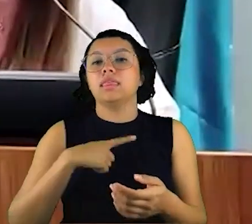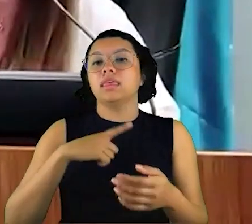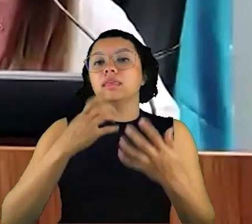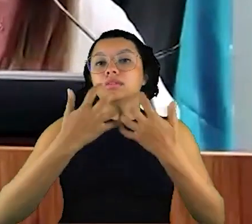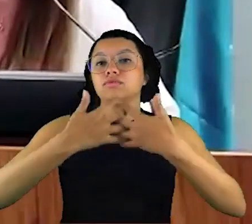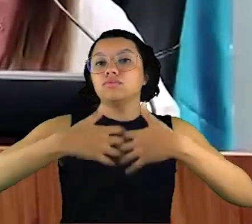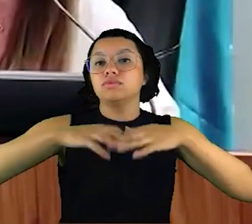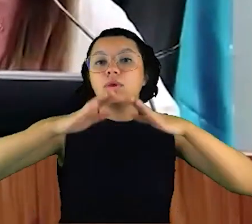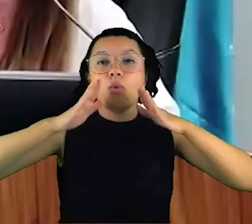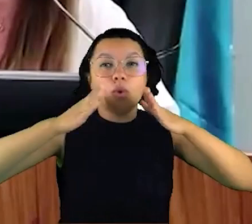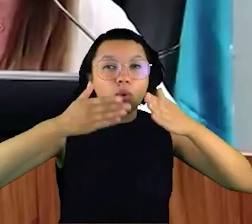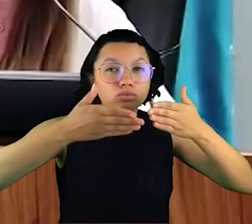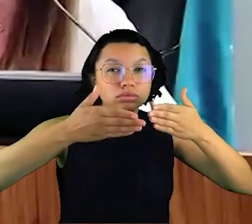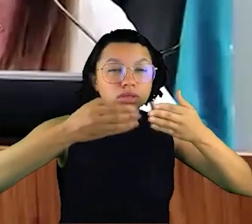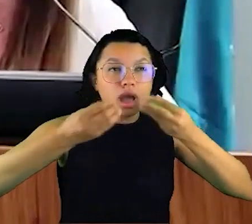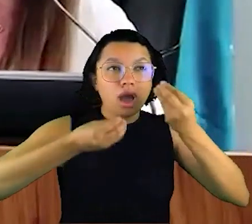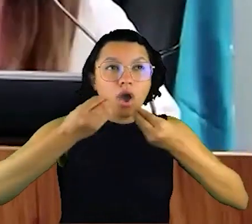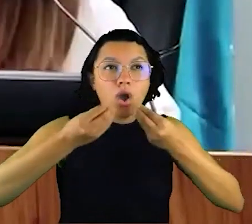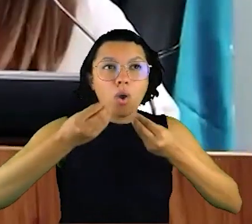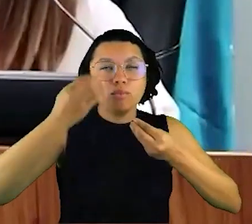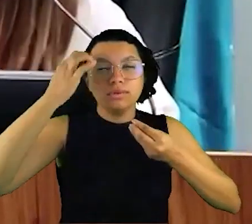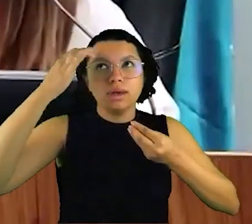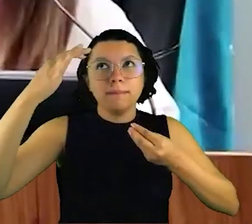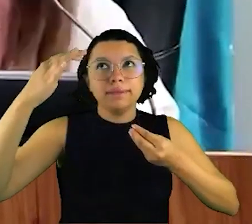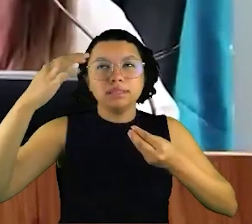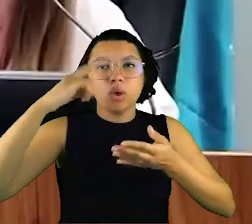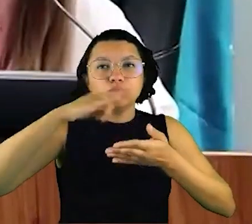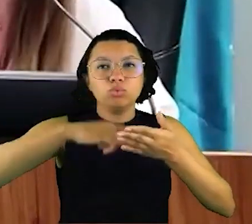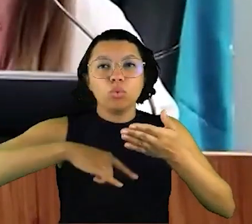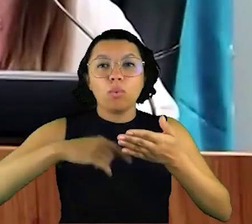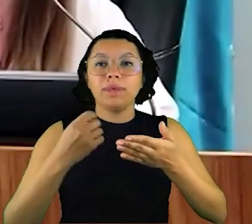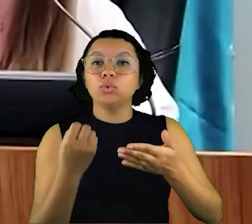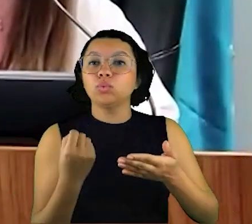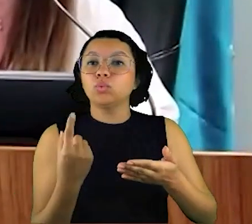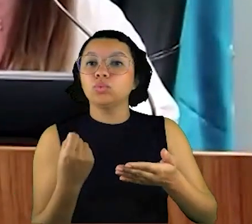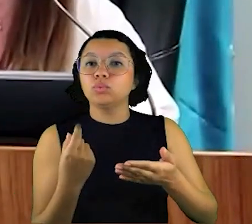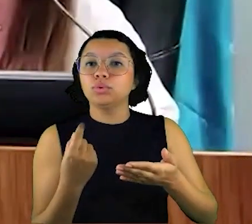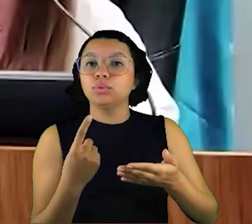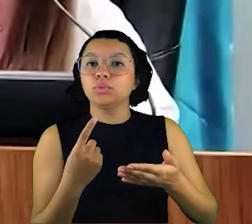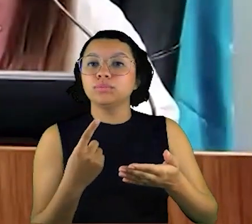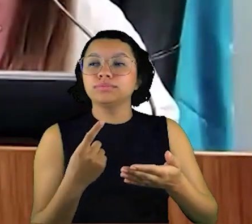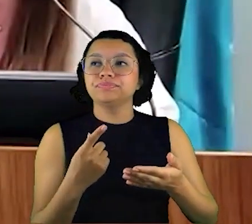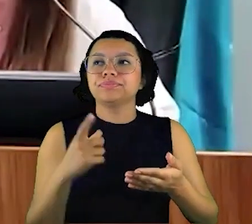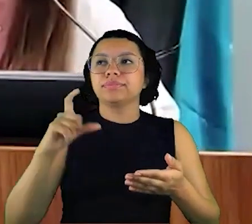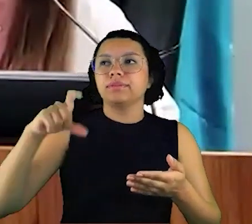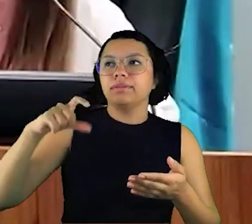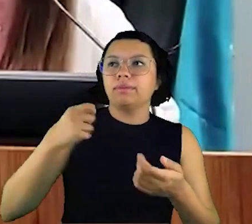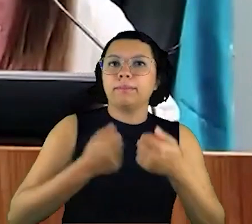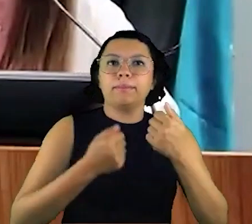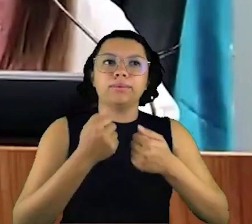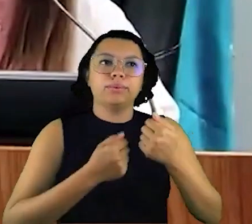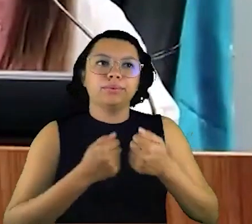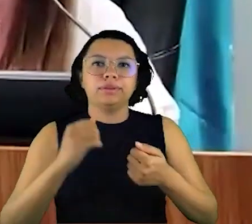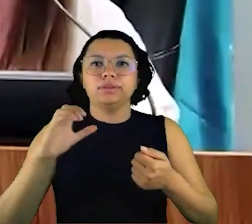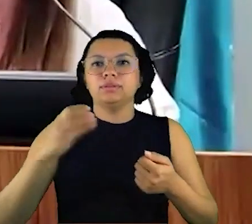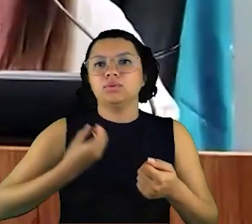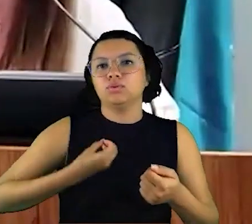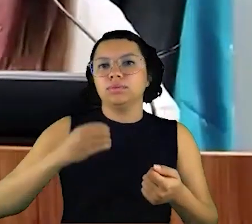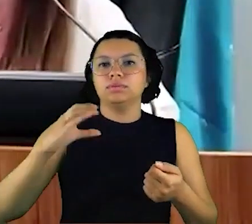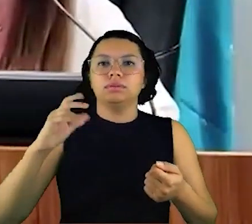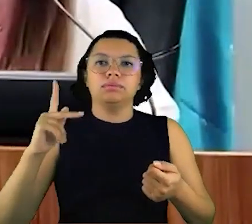racional. É mais ou menos como pensar num documento único, né? Ao invés de você ter CNH, CPF,